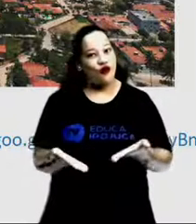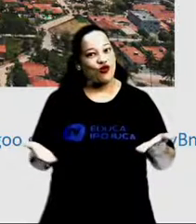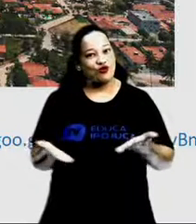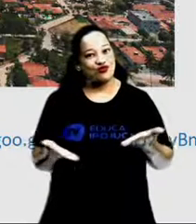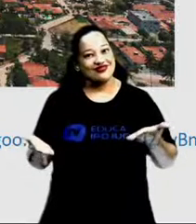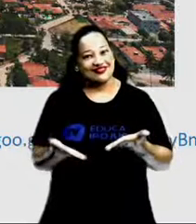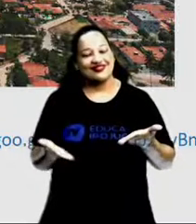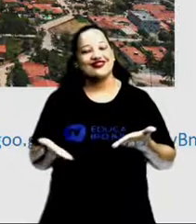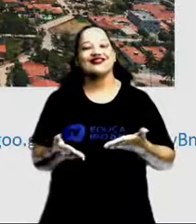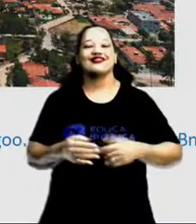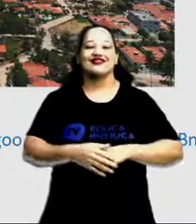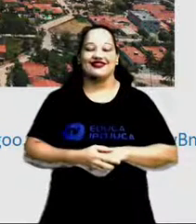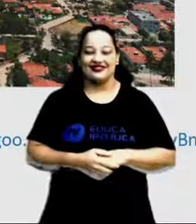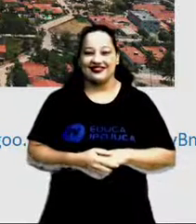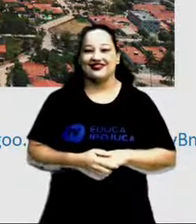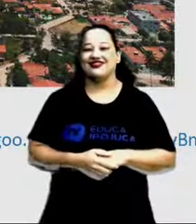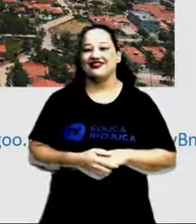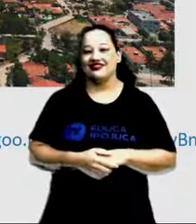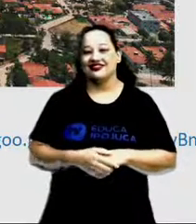atuais.